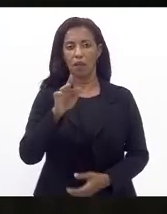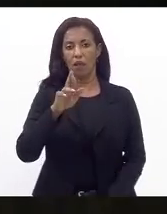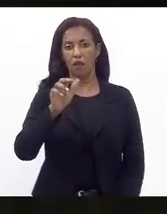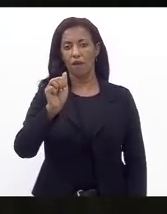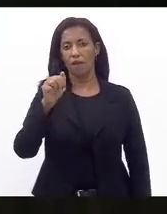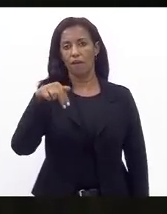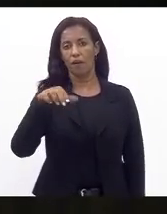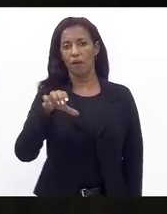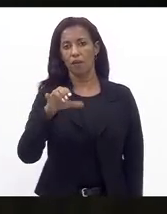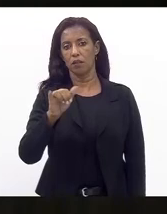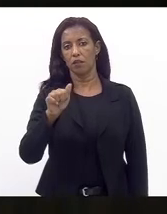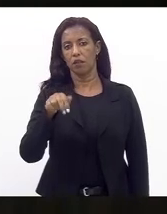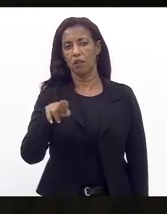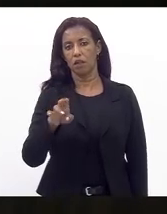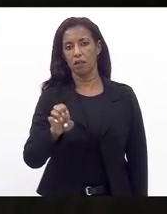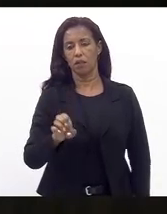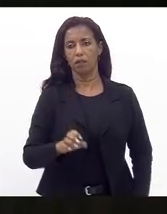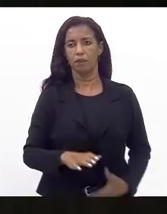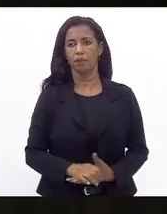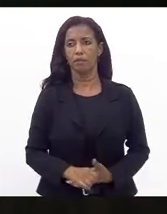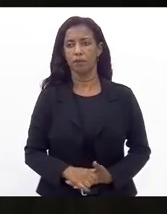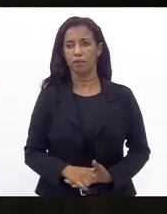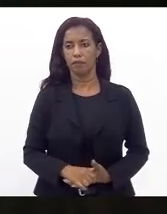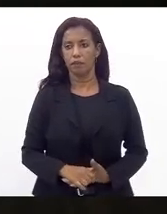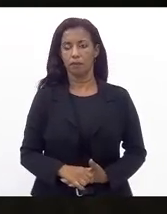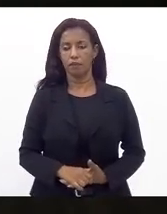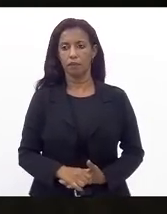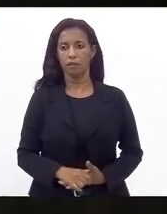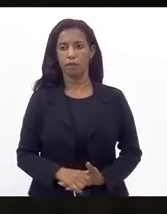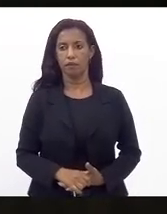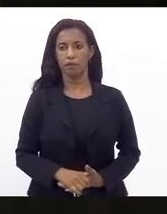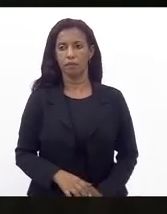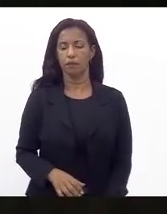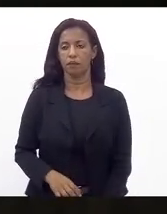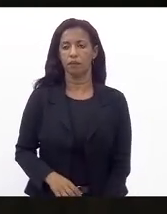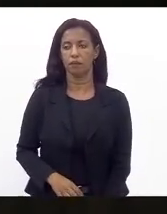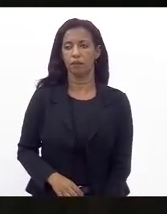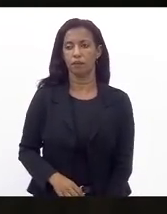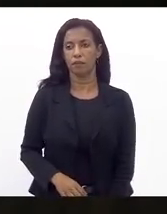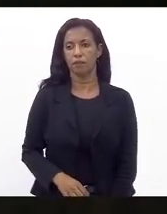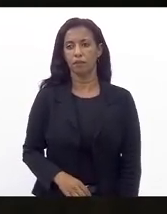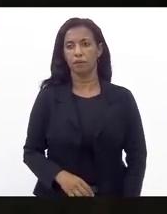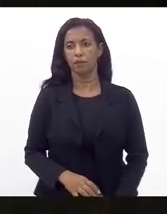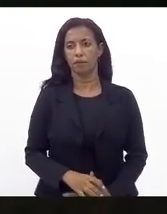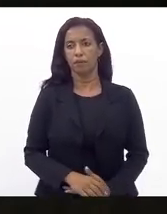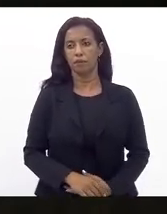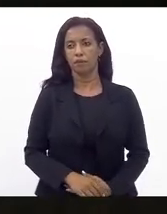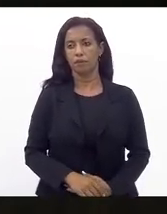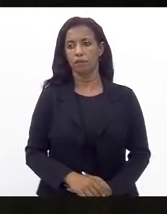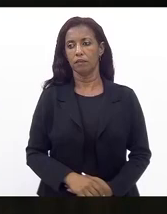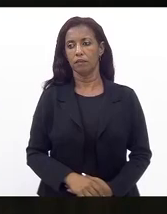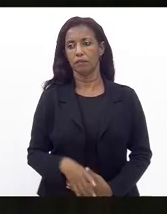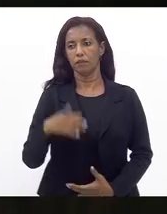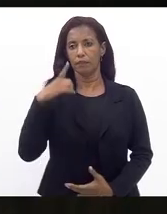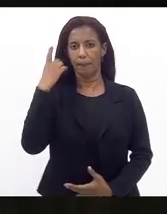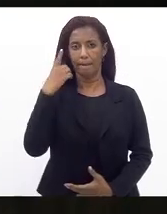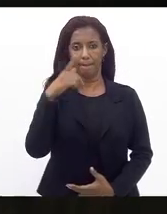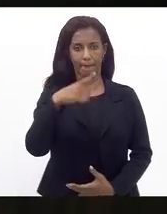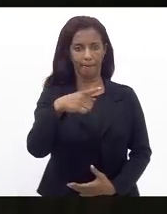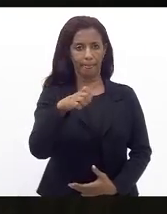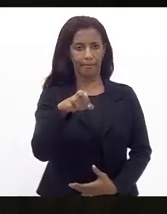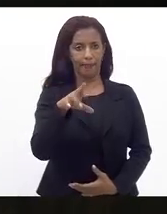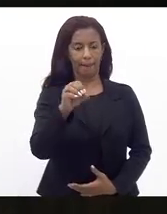Franciane Motta e reputada Franciane Motta o deputado